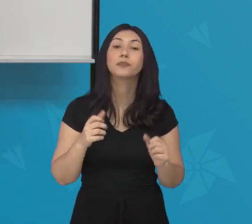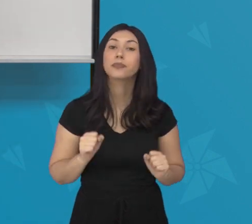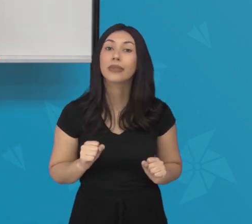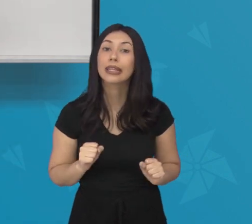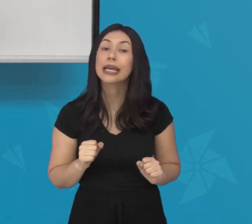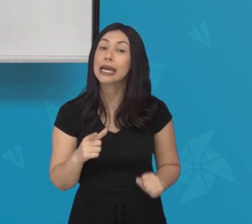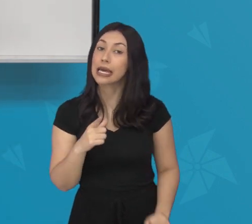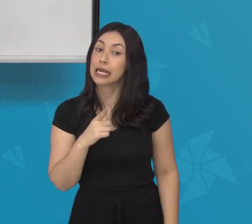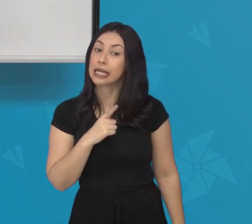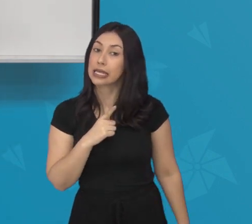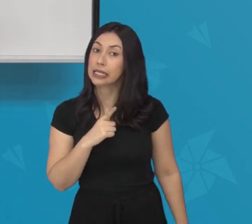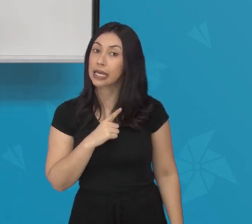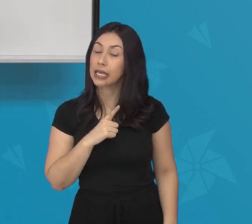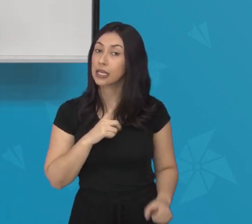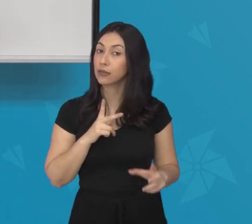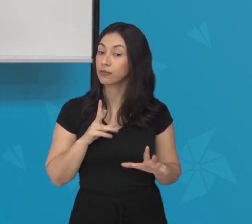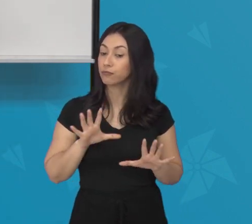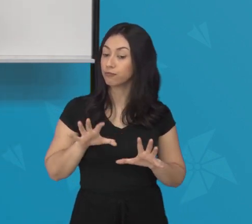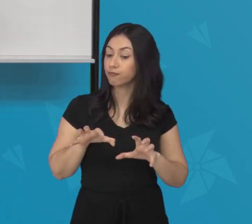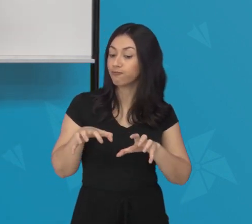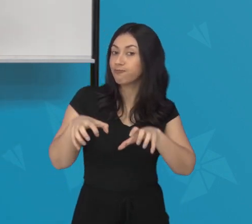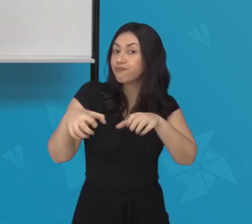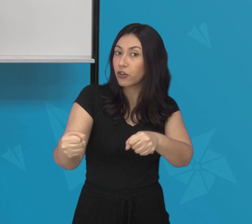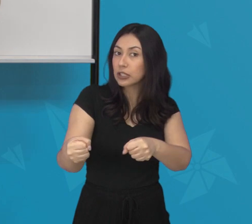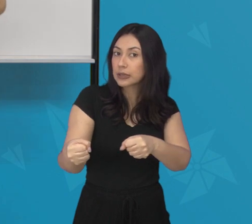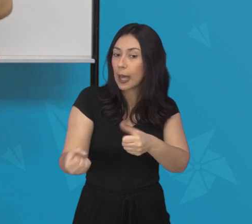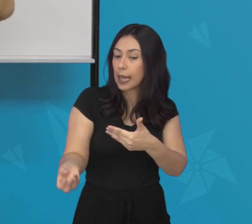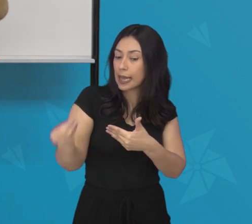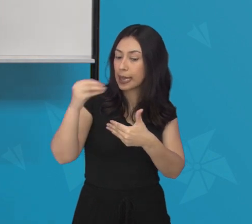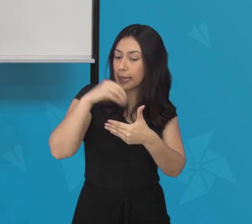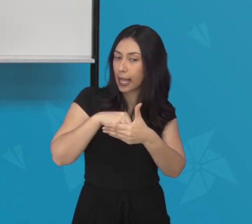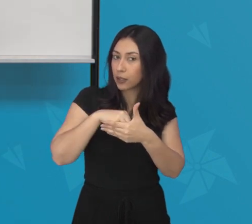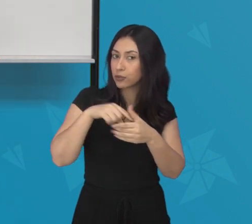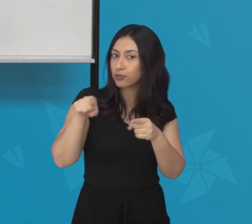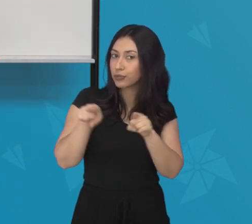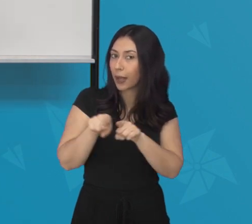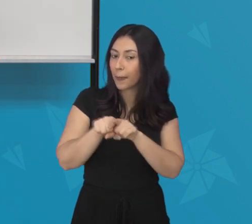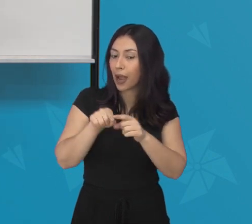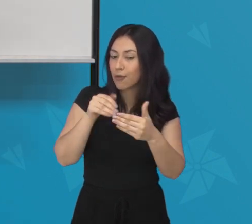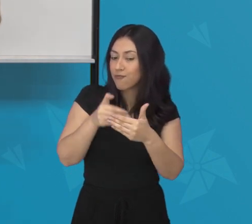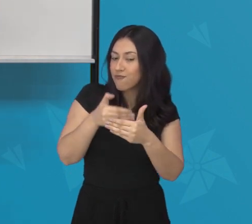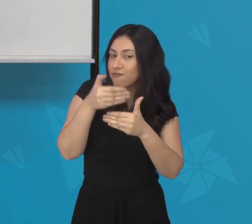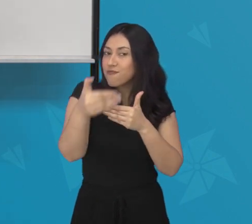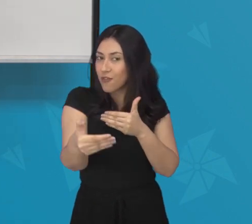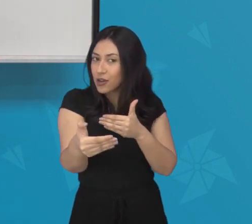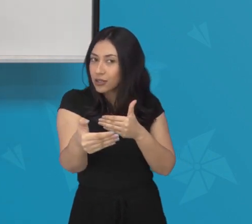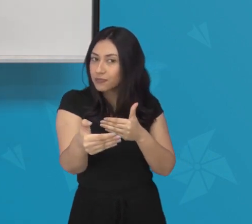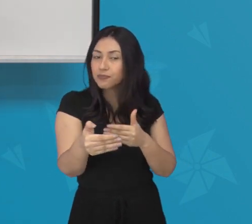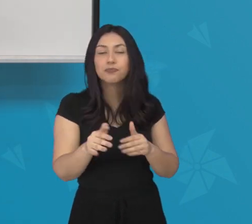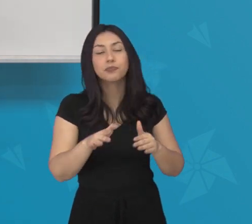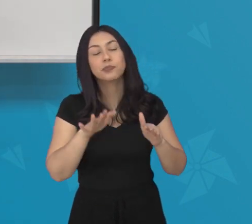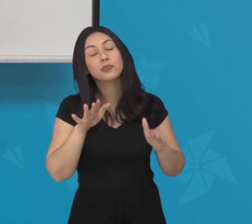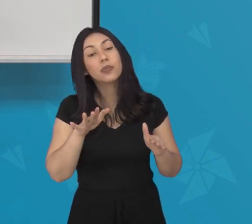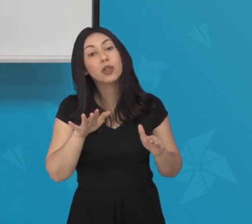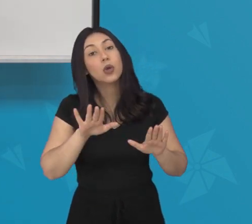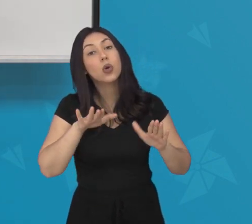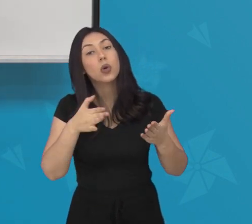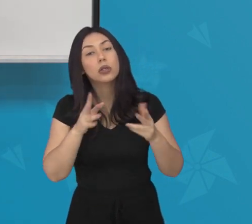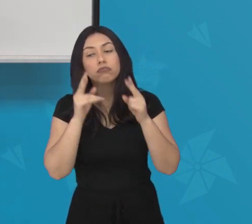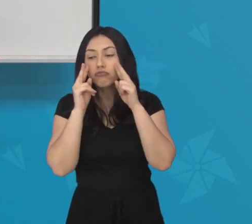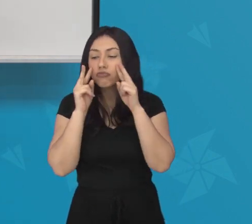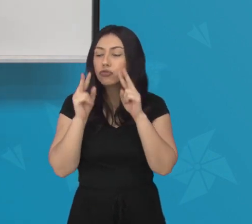Força externa e força interna. Olha só, quando a gente considera um sistema